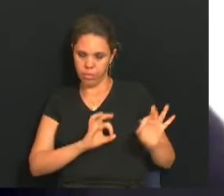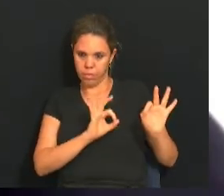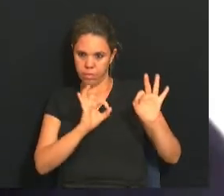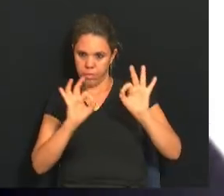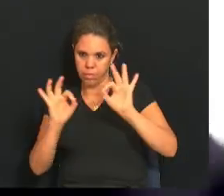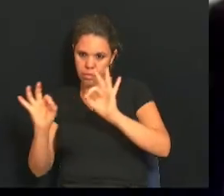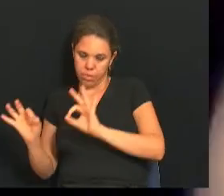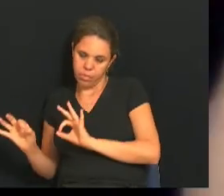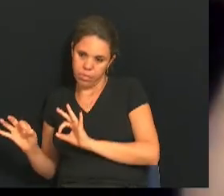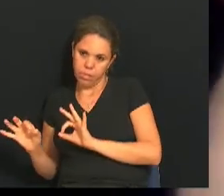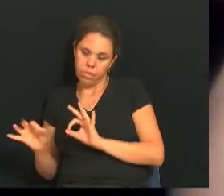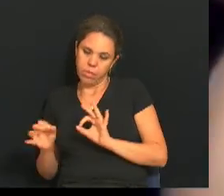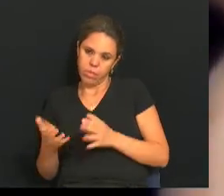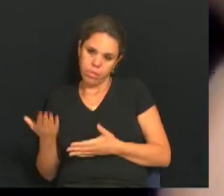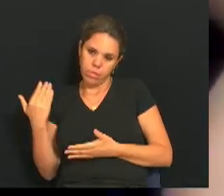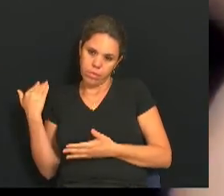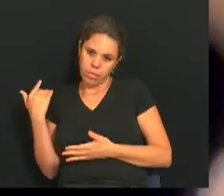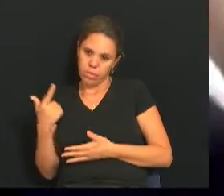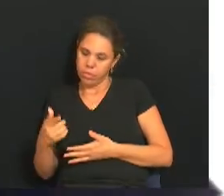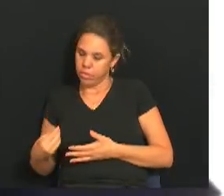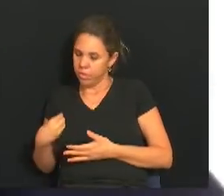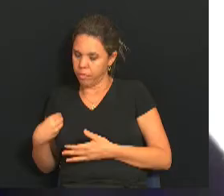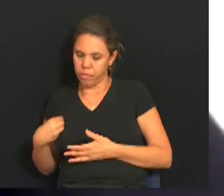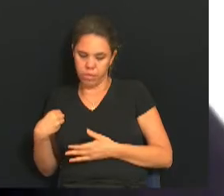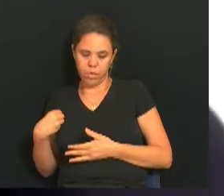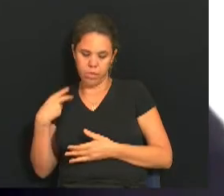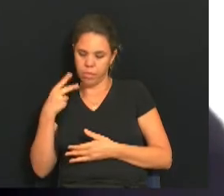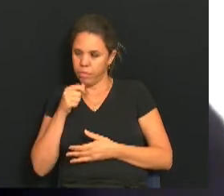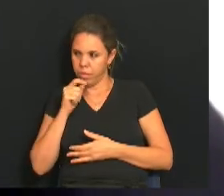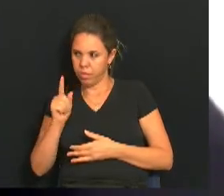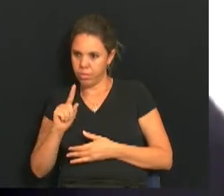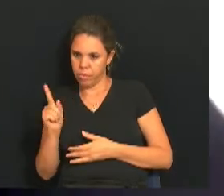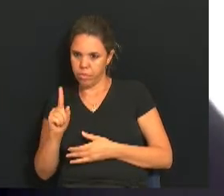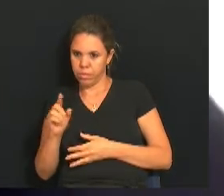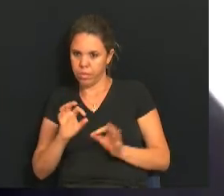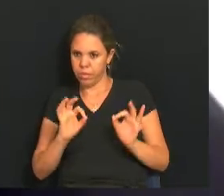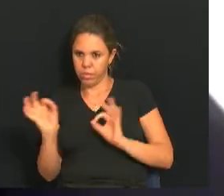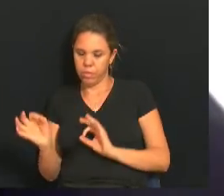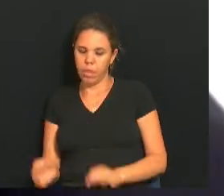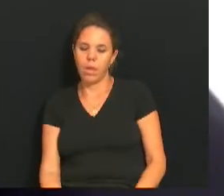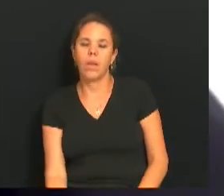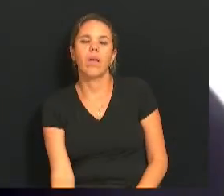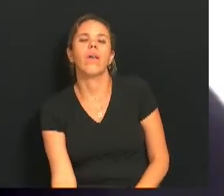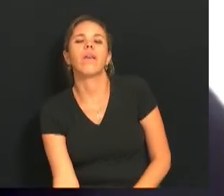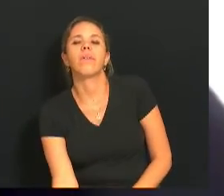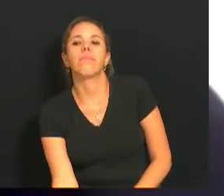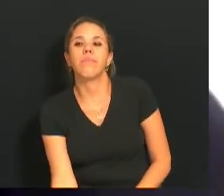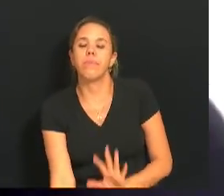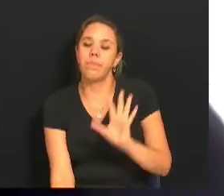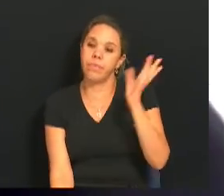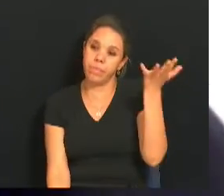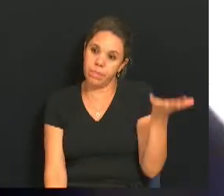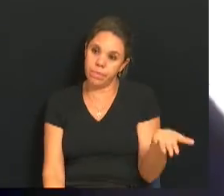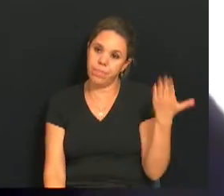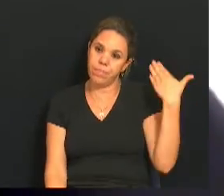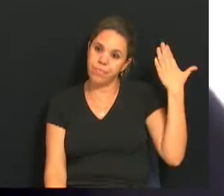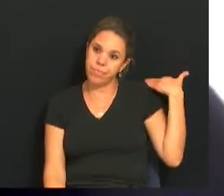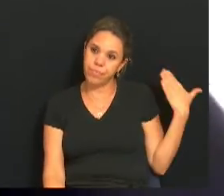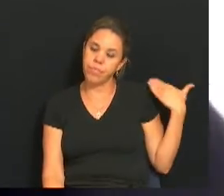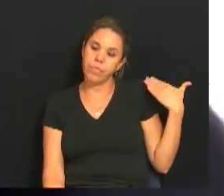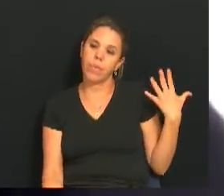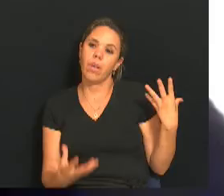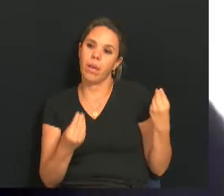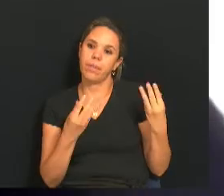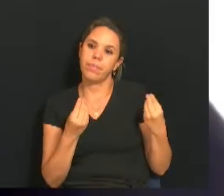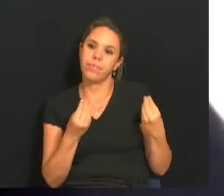perto, mesmo não estando, né, não era vereadora ainda, mas a gente acompanhava isso. O que aconteceu, aquela debandada de